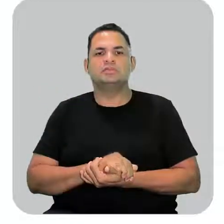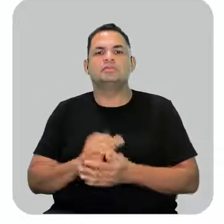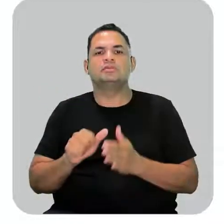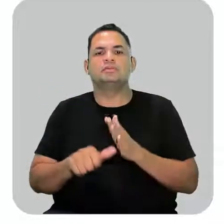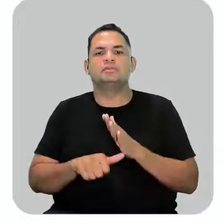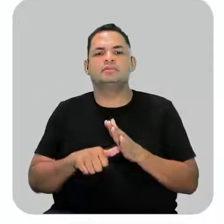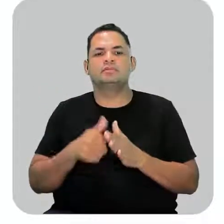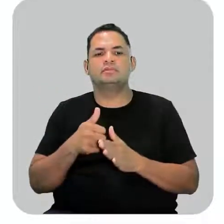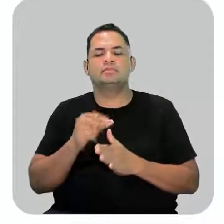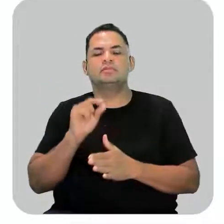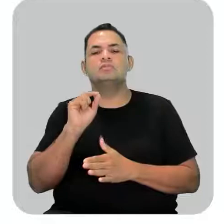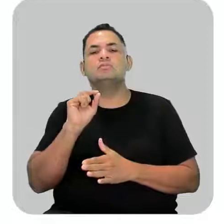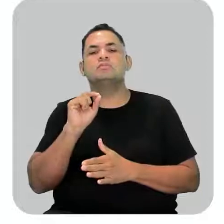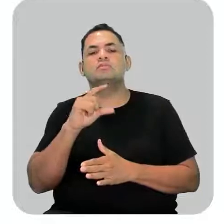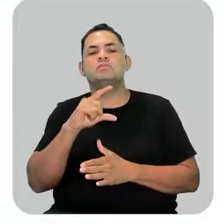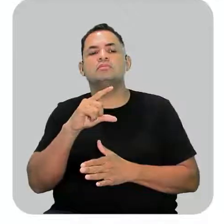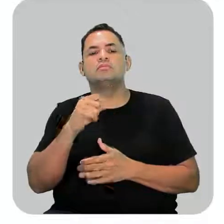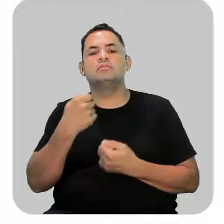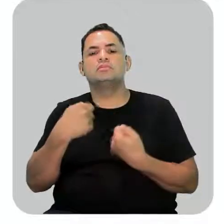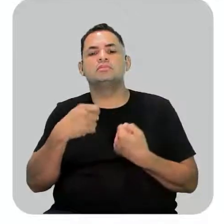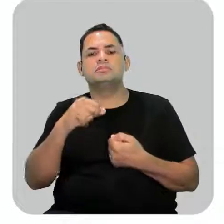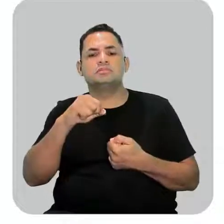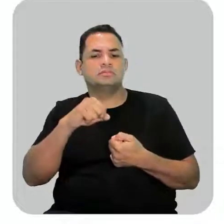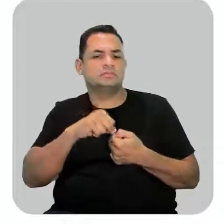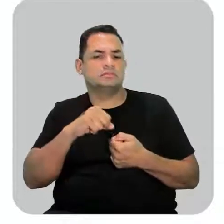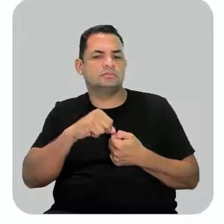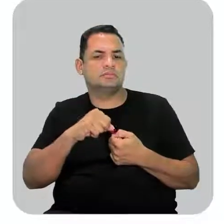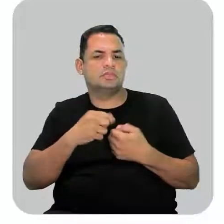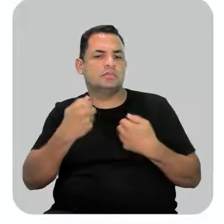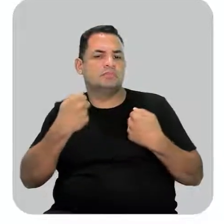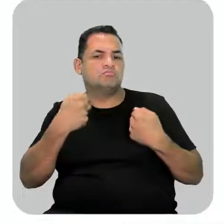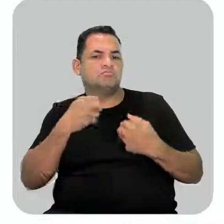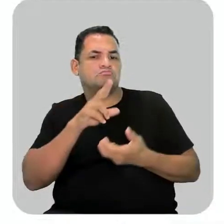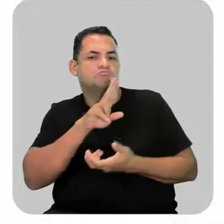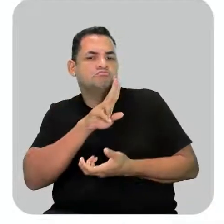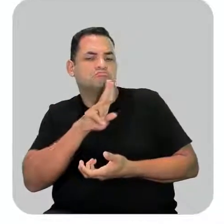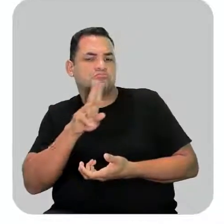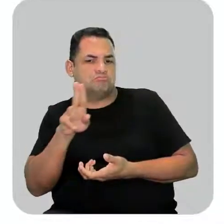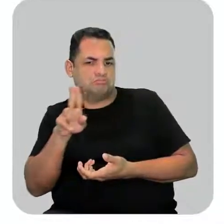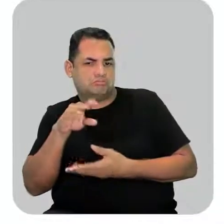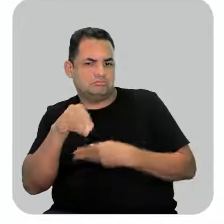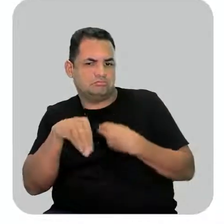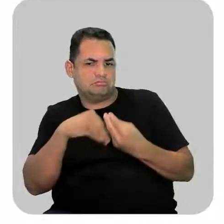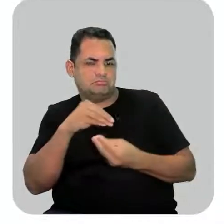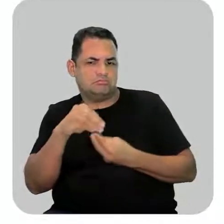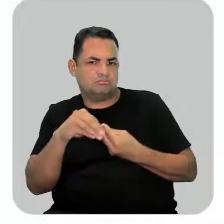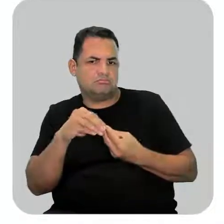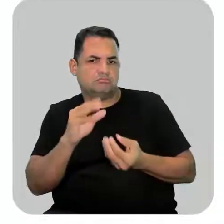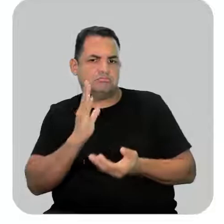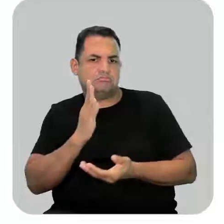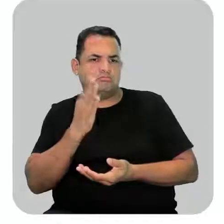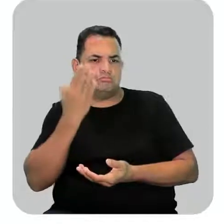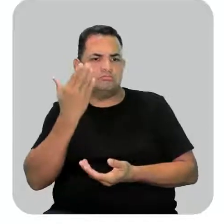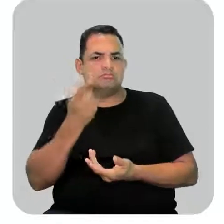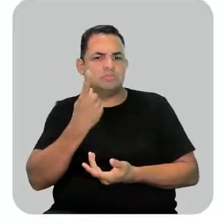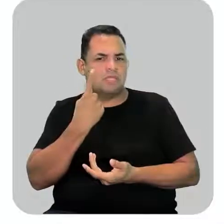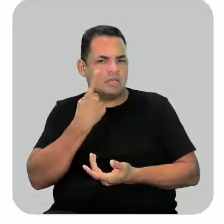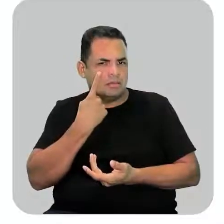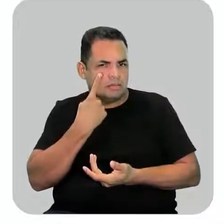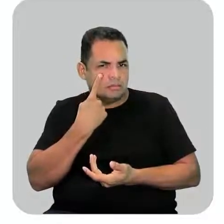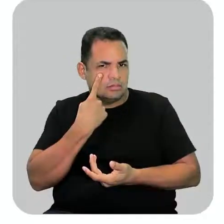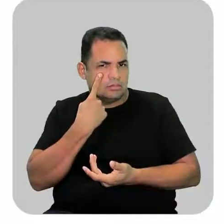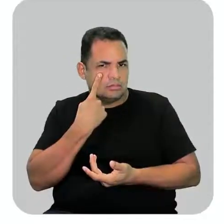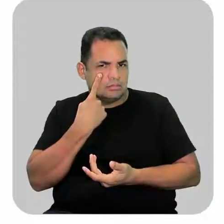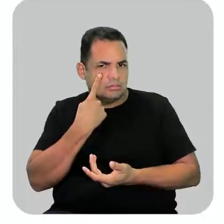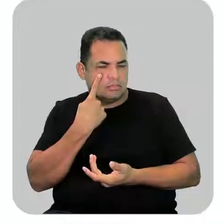Primeiro, o que eu tenho que fazer para poder dar um nome desse composto? Eu já identifiquei